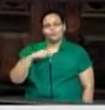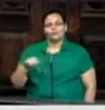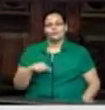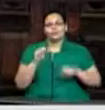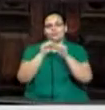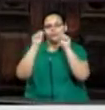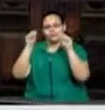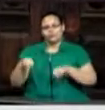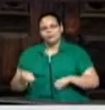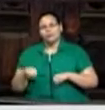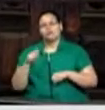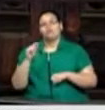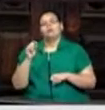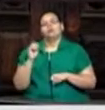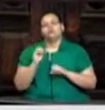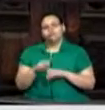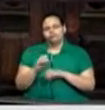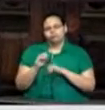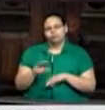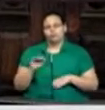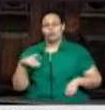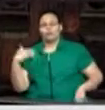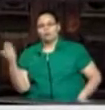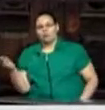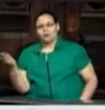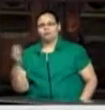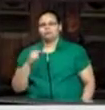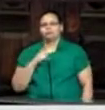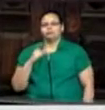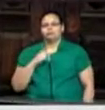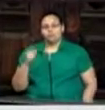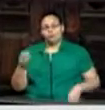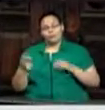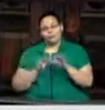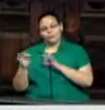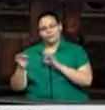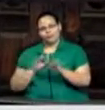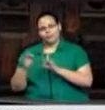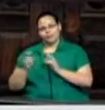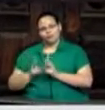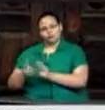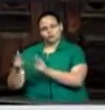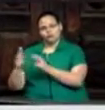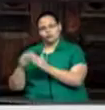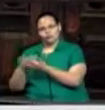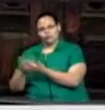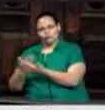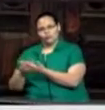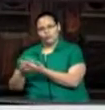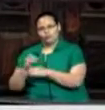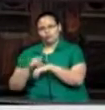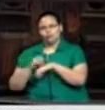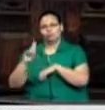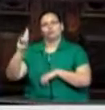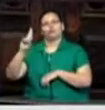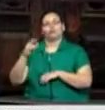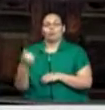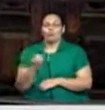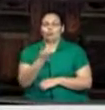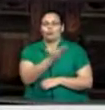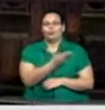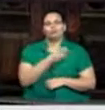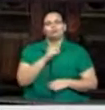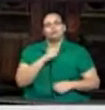sistema educacional, onde de um lado estão aqueles que vão se preparar para continuar estudando e ser doutores, e de